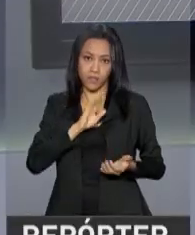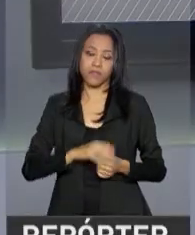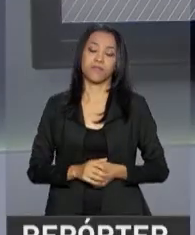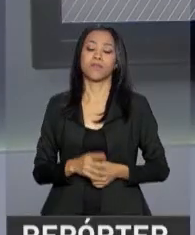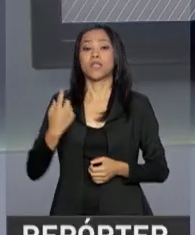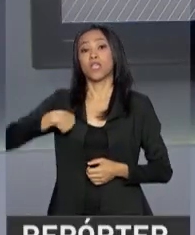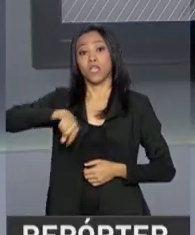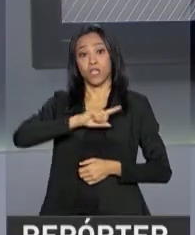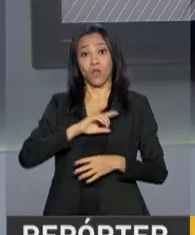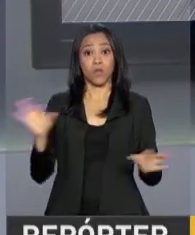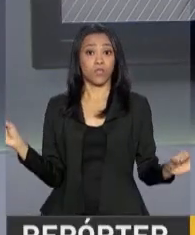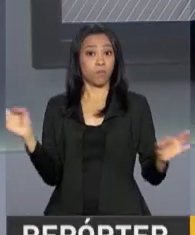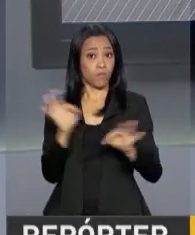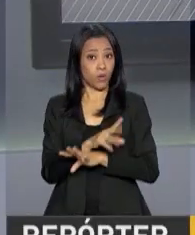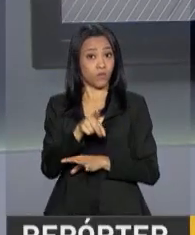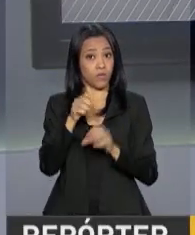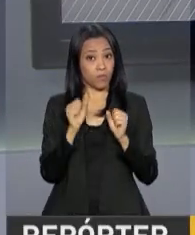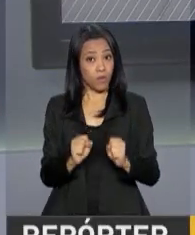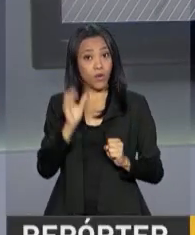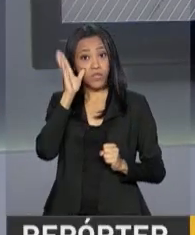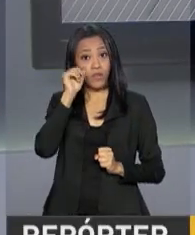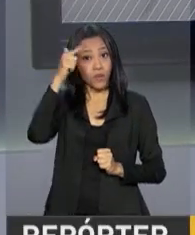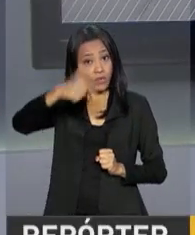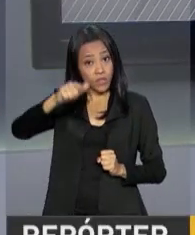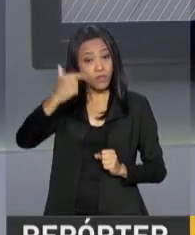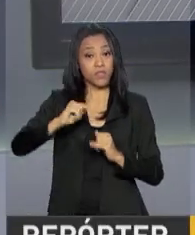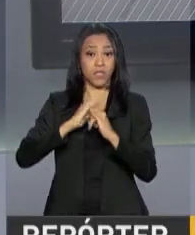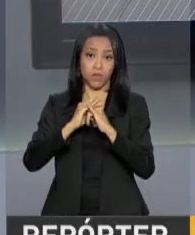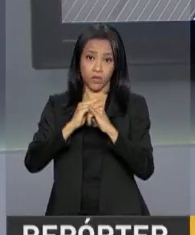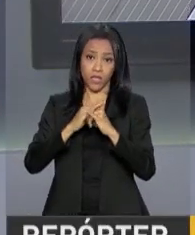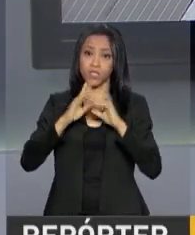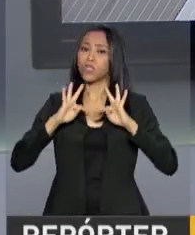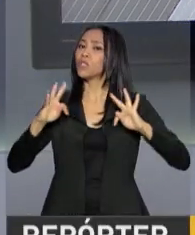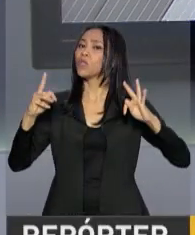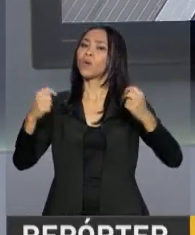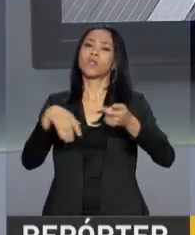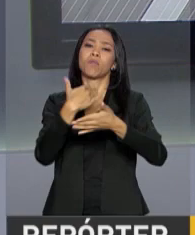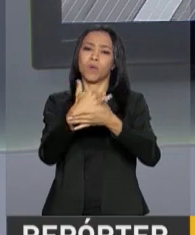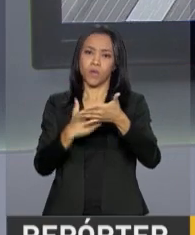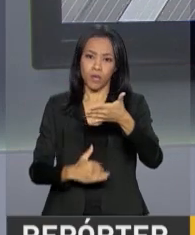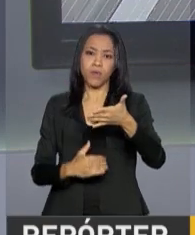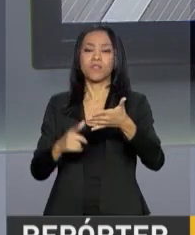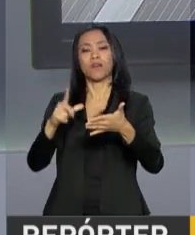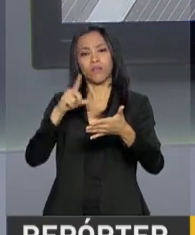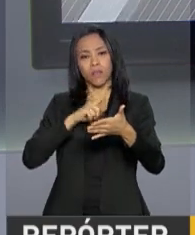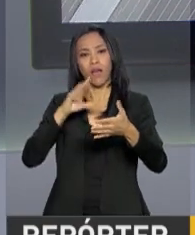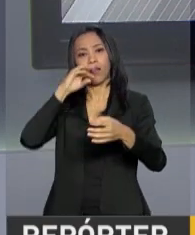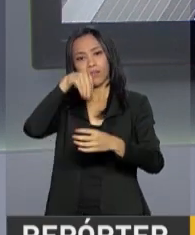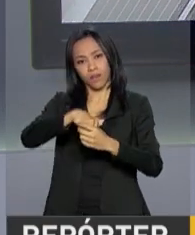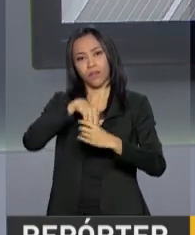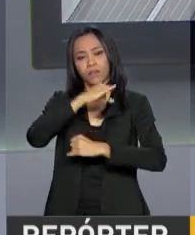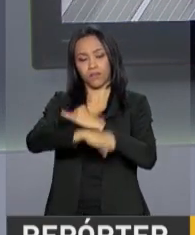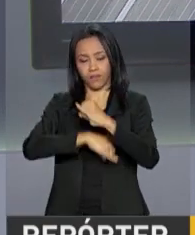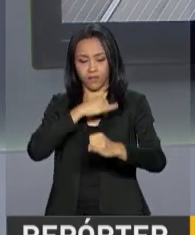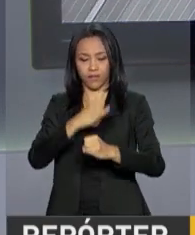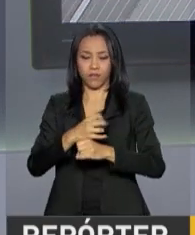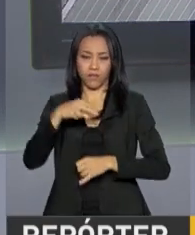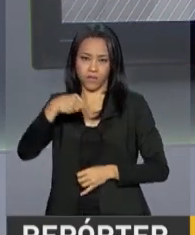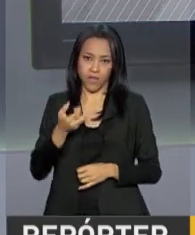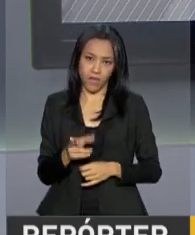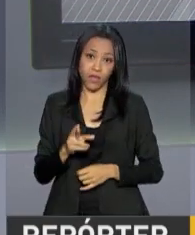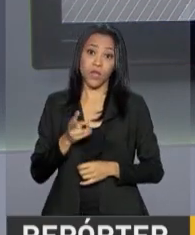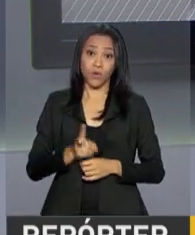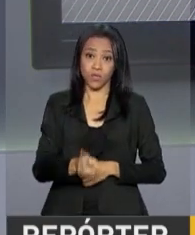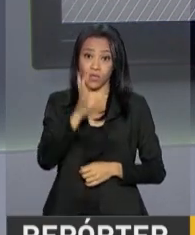nós ficamos por aqui você pode rever as reportagens no youtube e toda nossa programação também está na página da nbr na